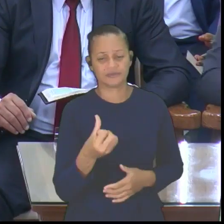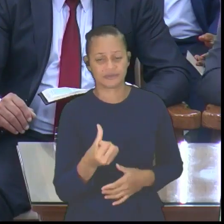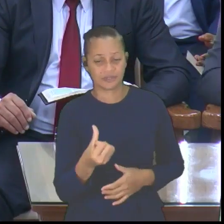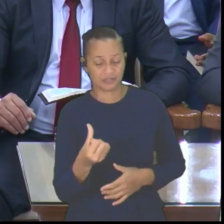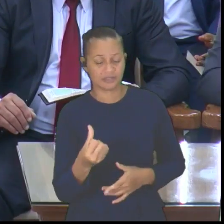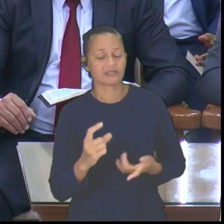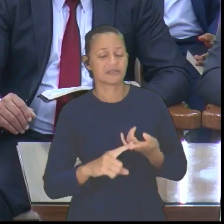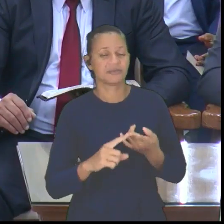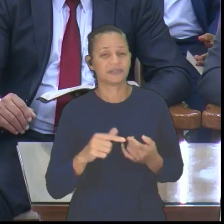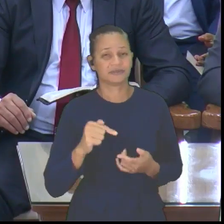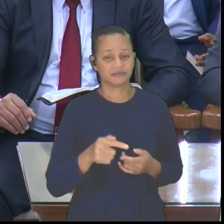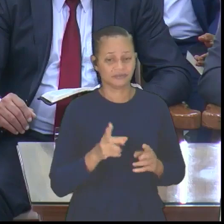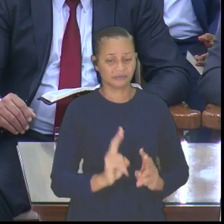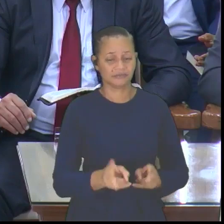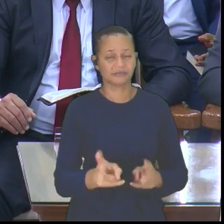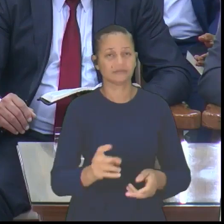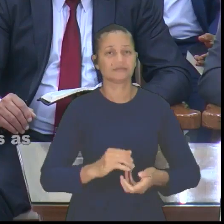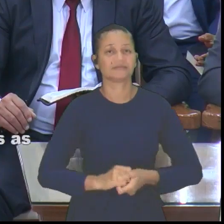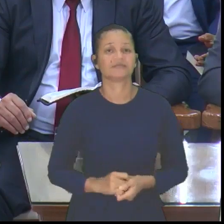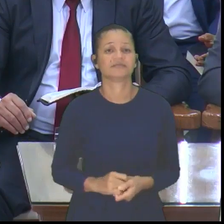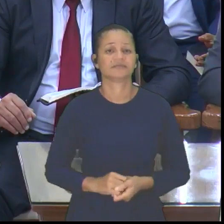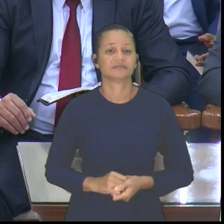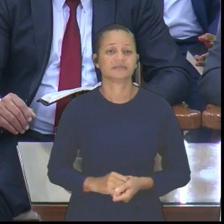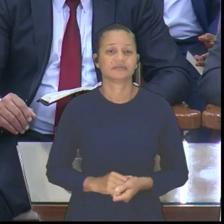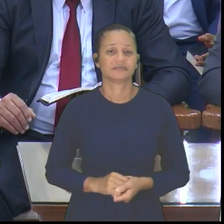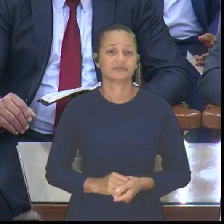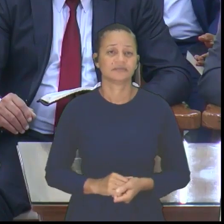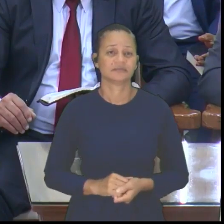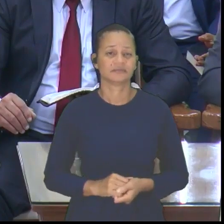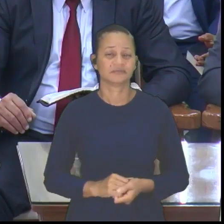seguir. E o Senhor, quando